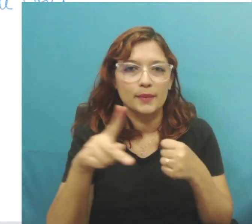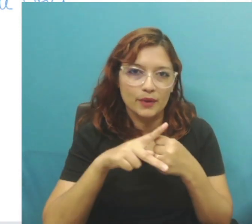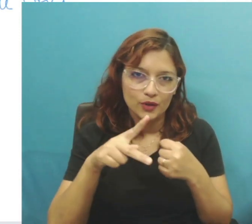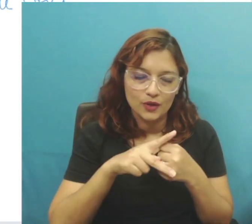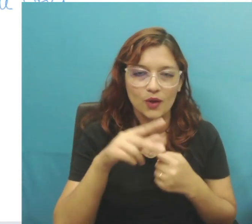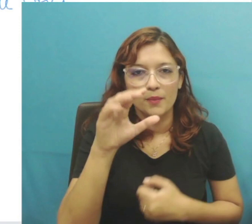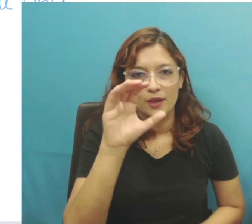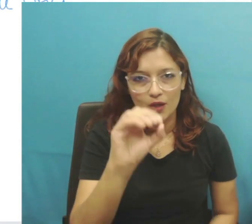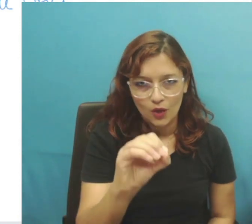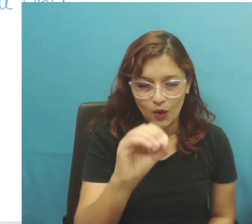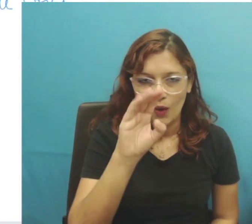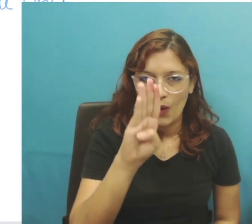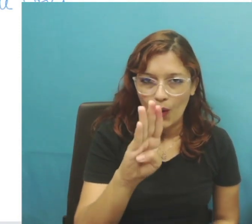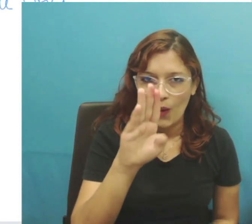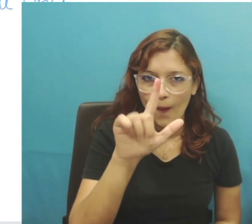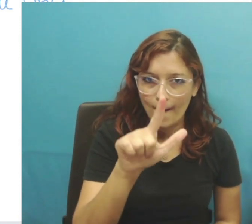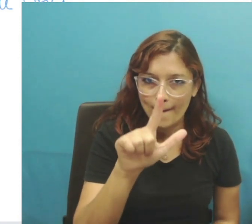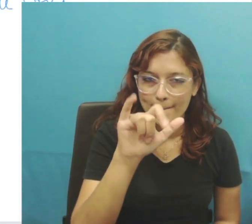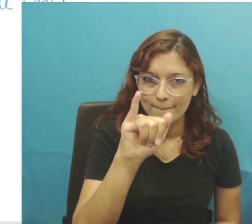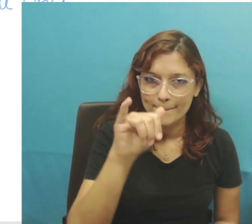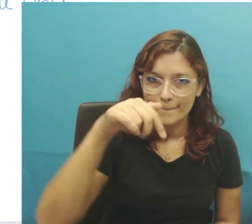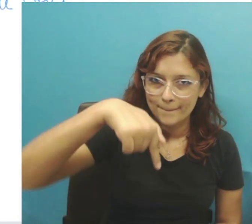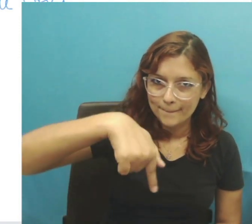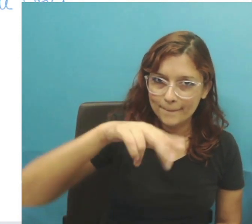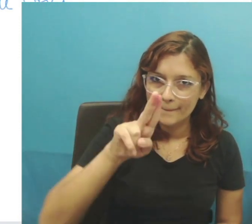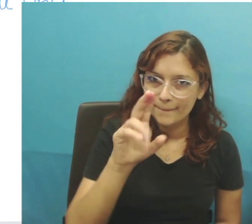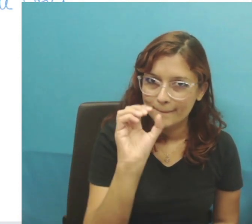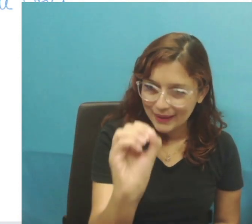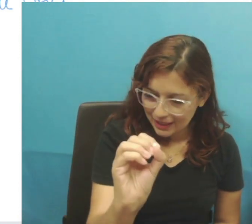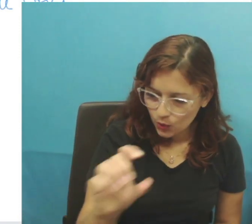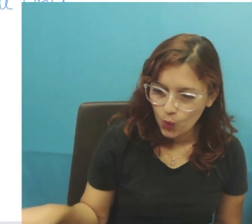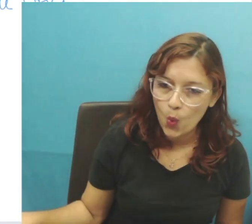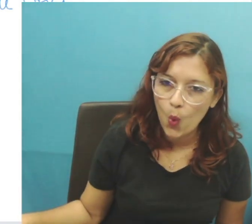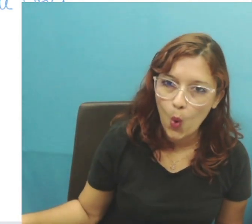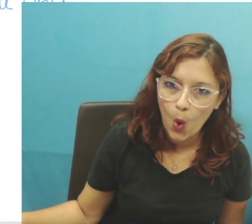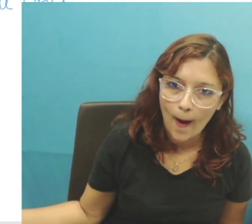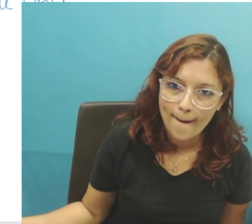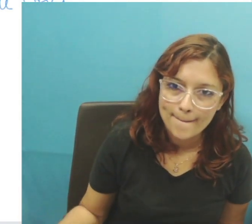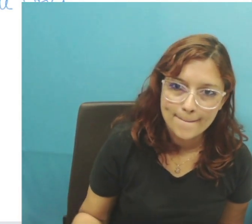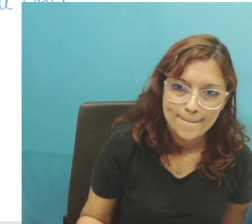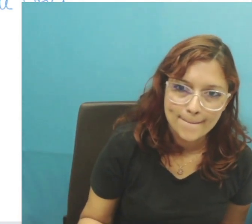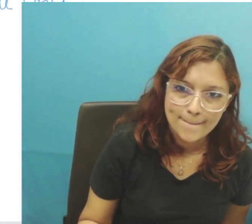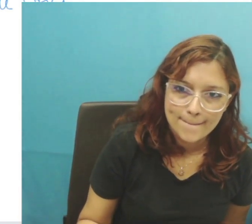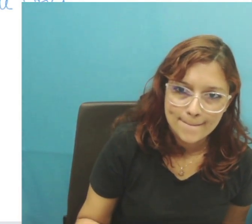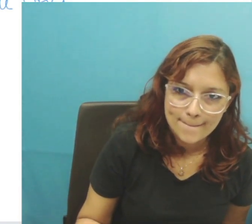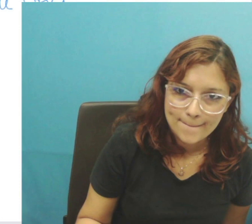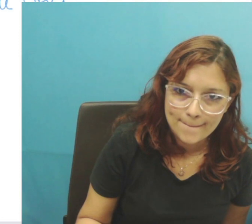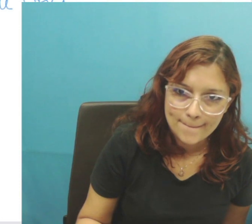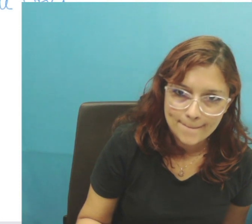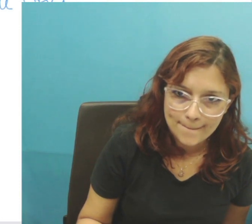no objeto, significando que é um pronome oblíquo.